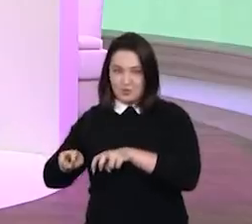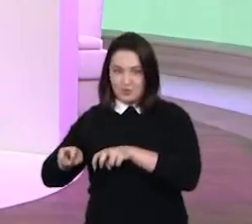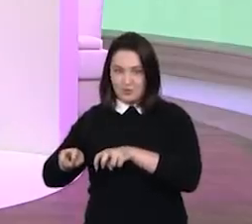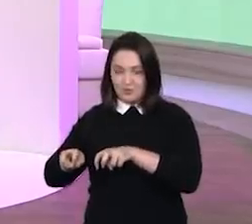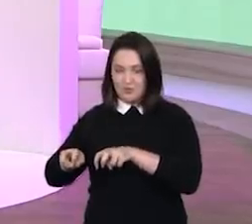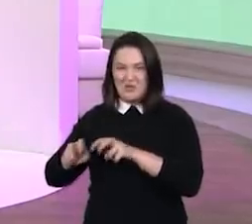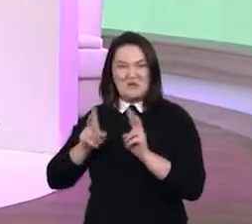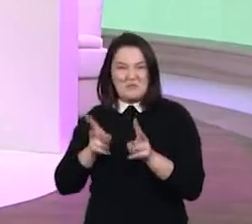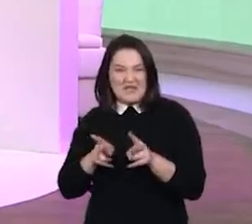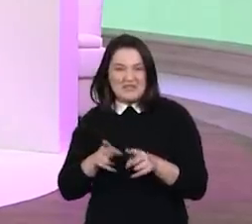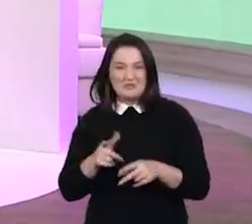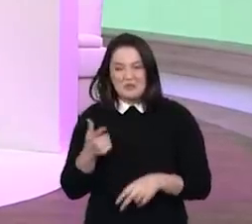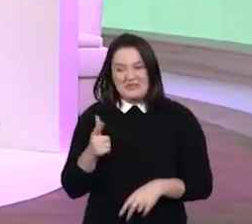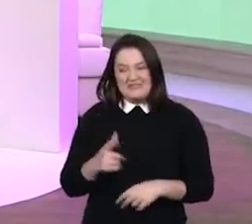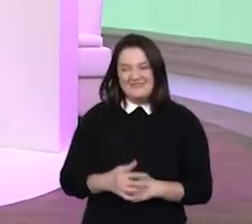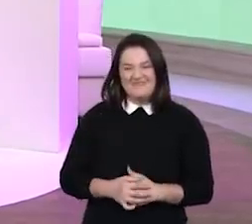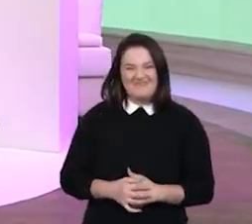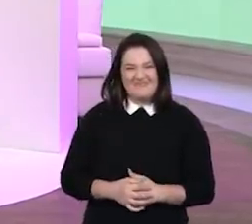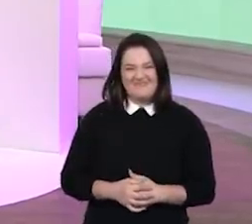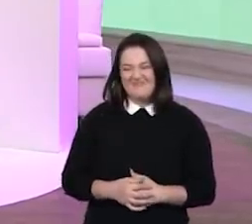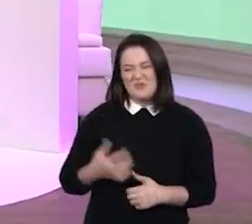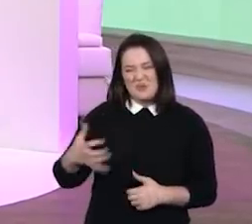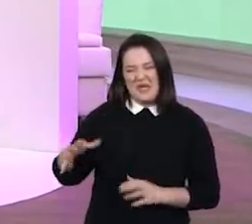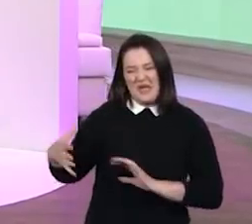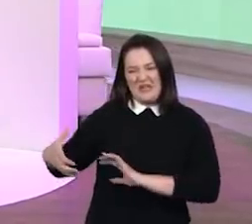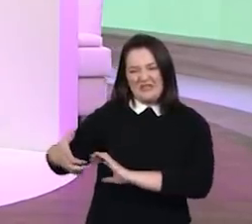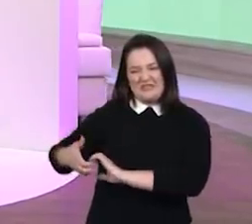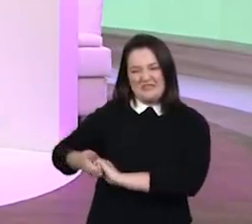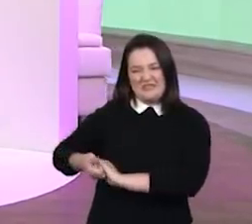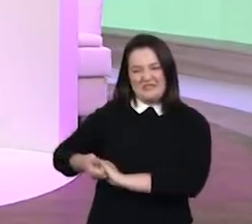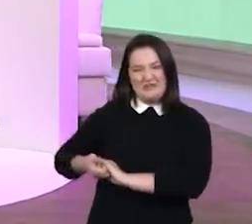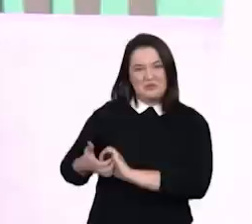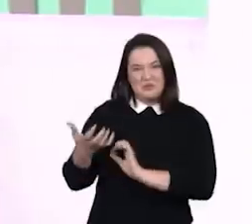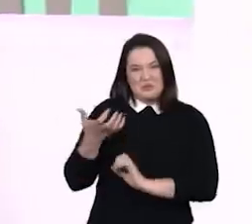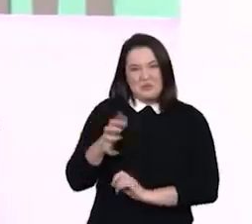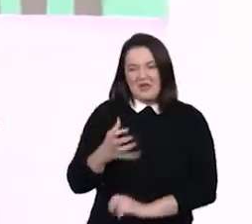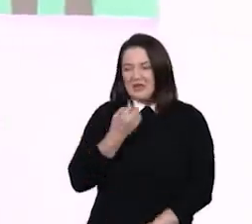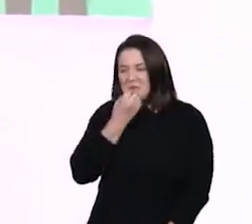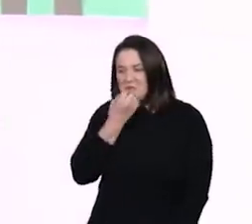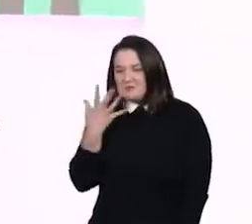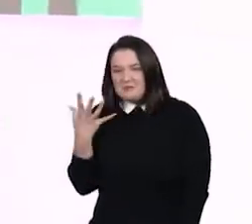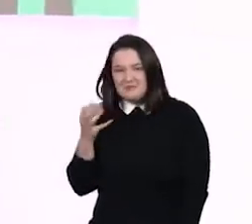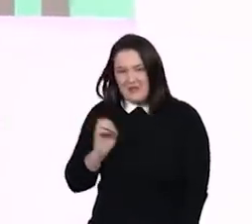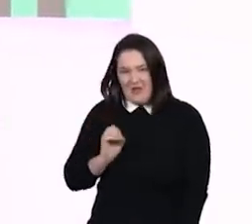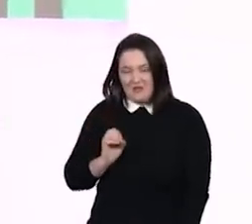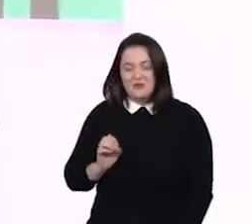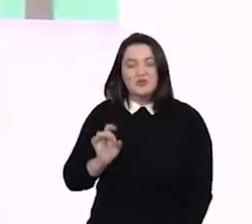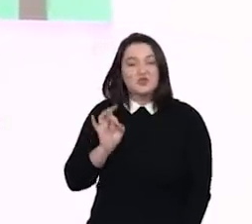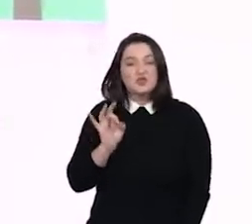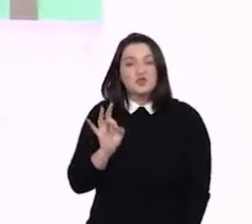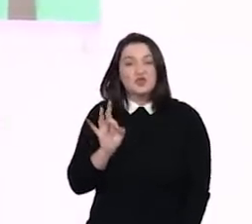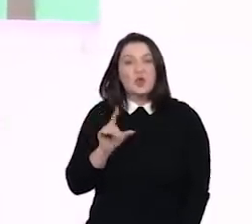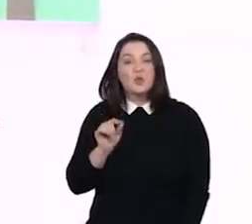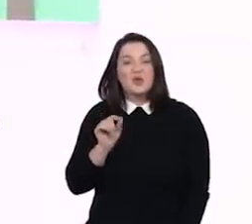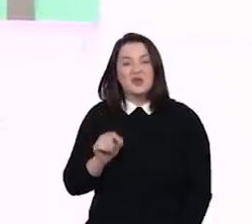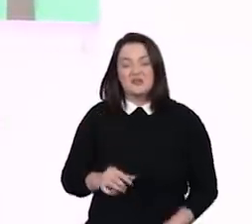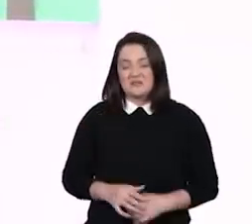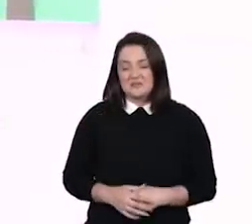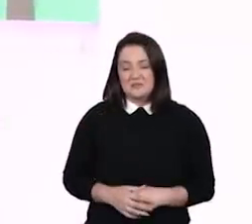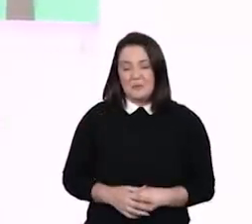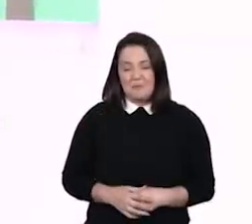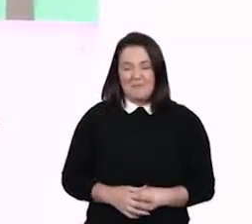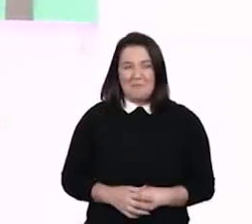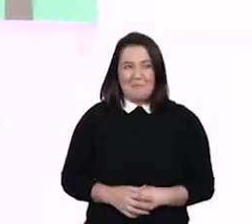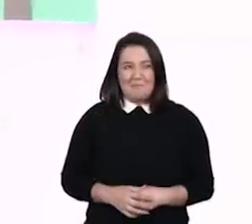esposo, mesmo que não tenha condições nenhuma de falar neste momento, que a sua mão seja